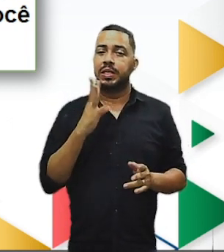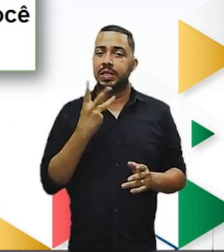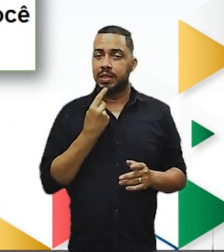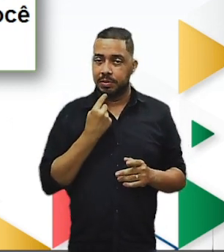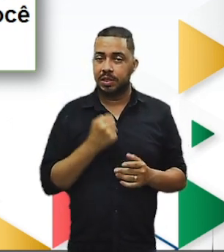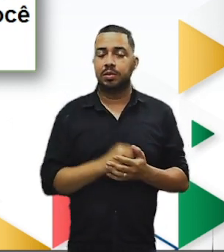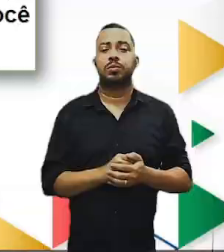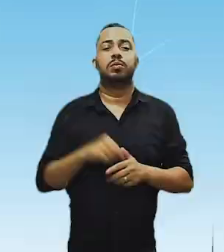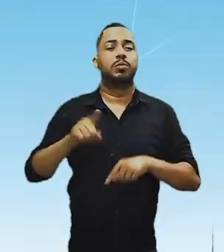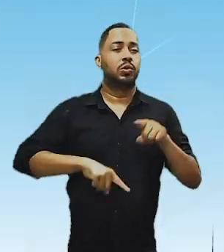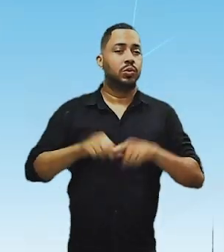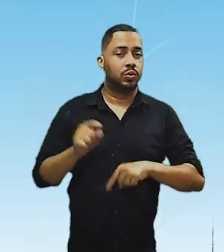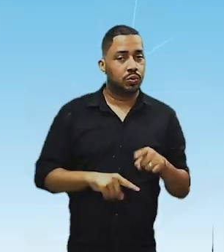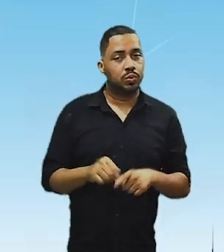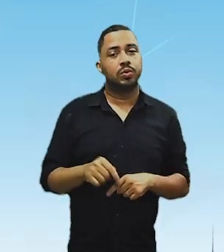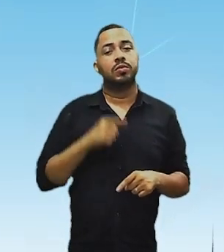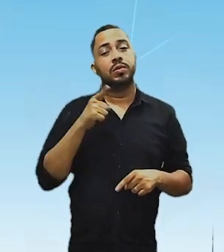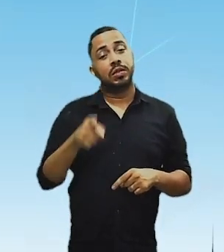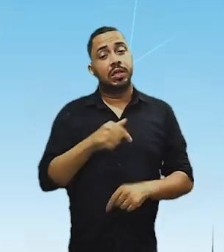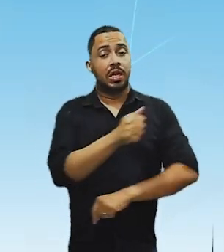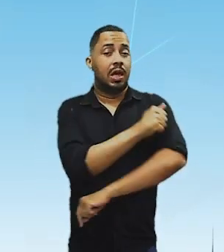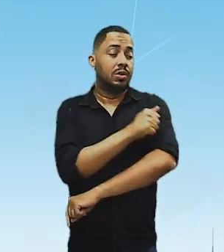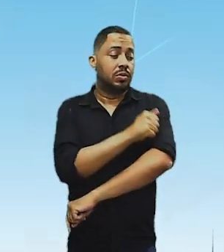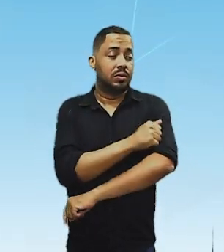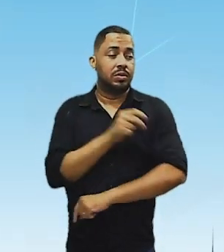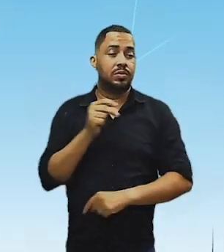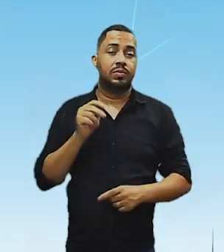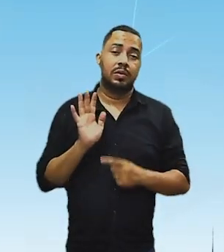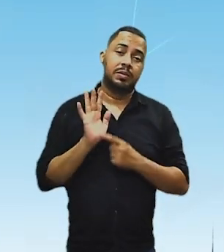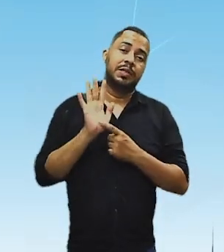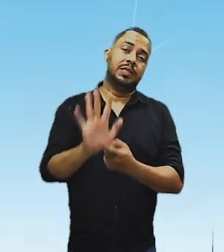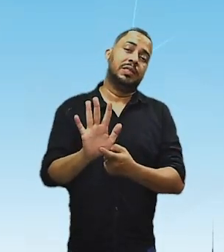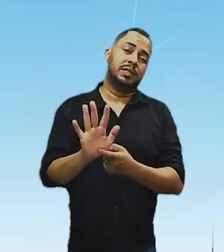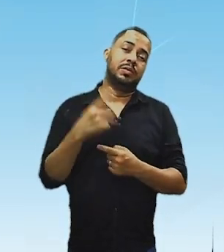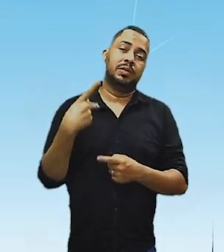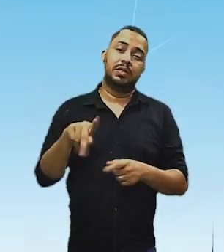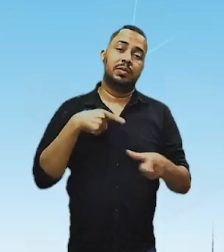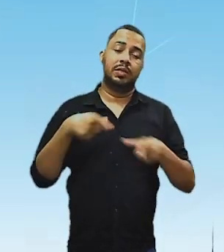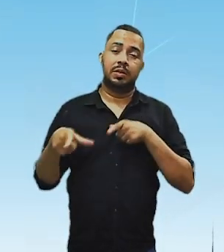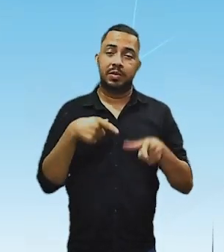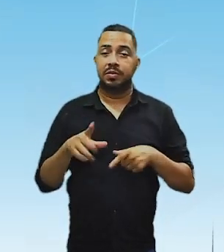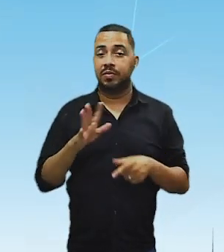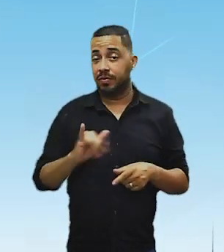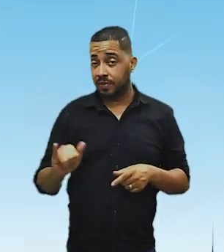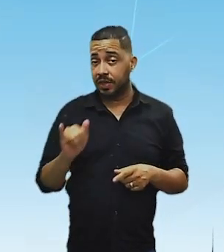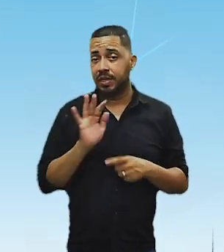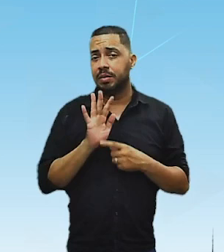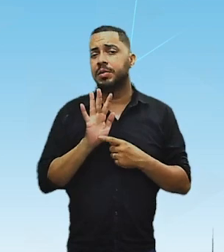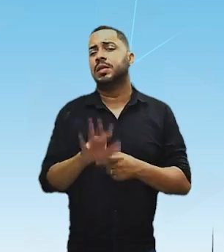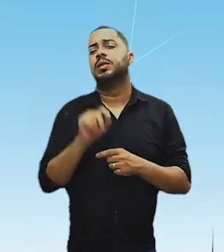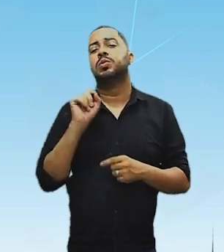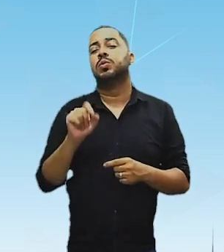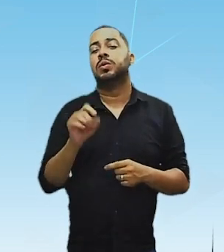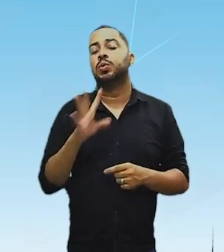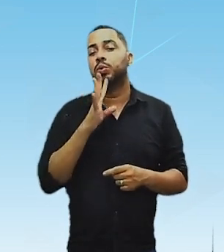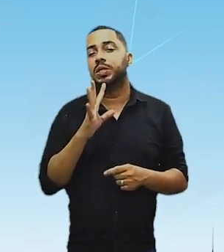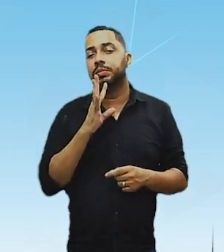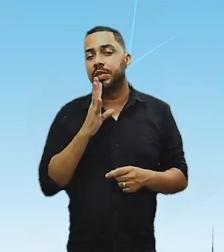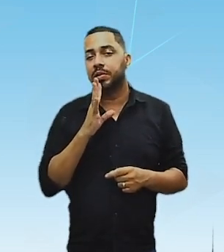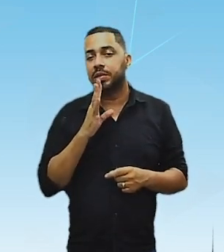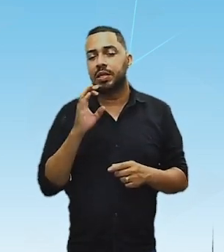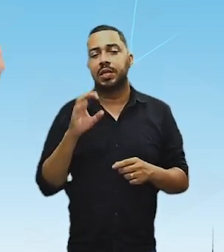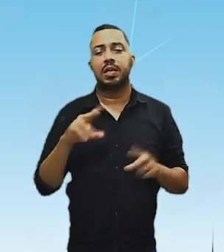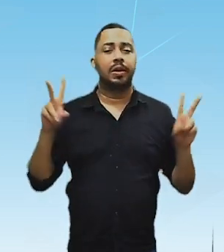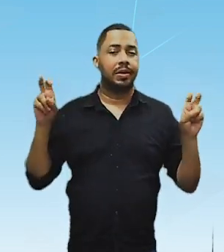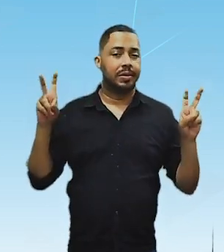produto? Assim você, estudante, quando for apresentar o seu trabalho, vai apresentar com o quê? Com conhecimento de causa. Você